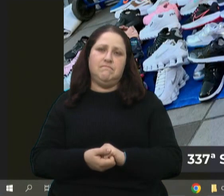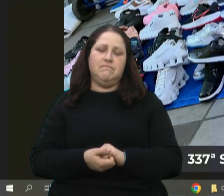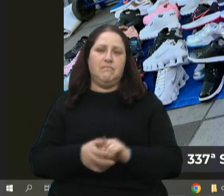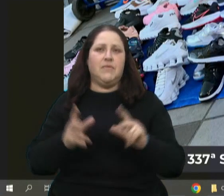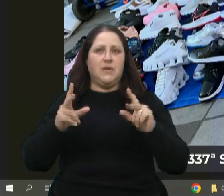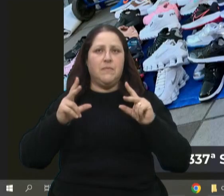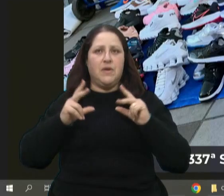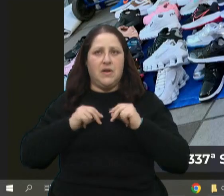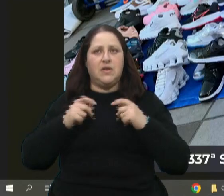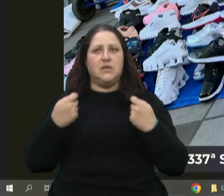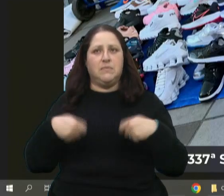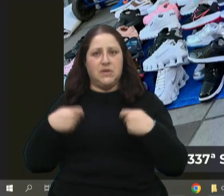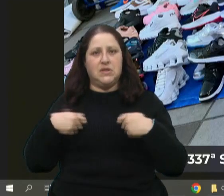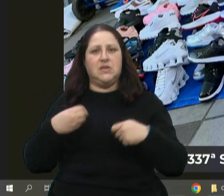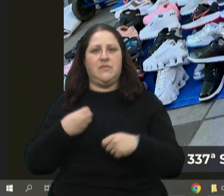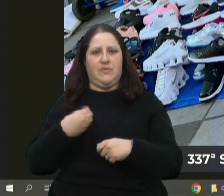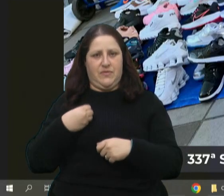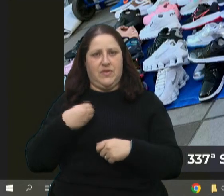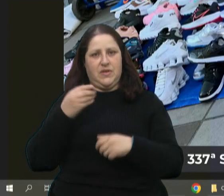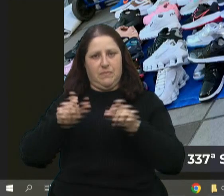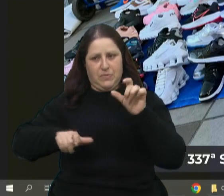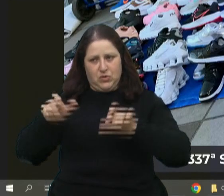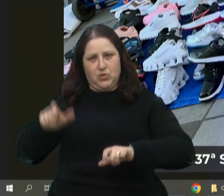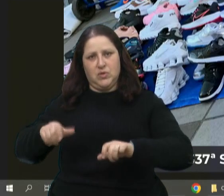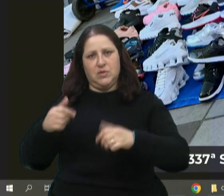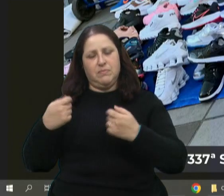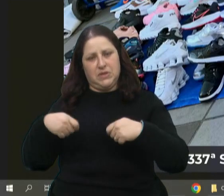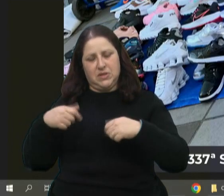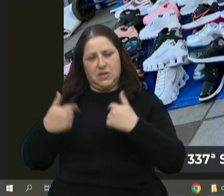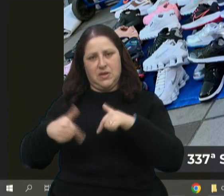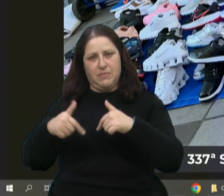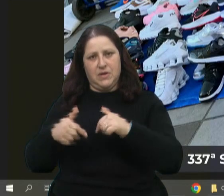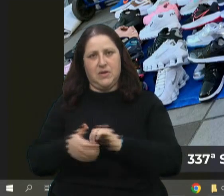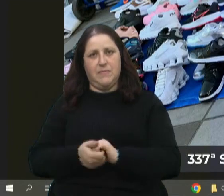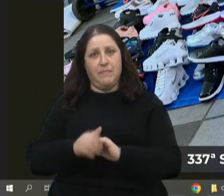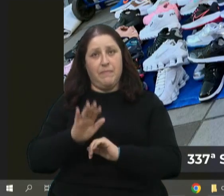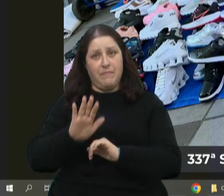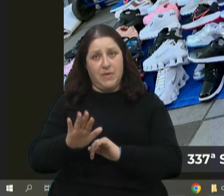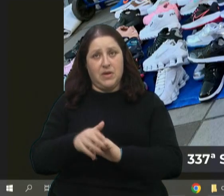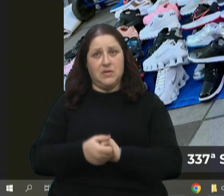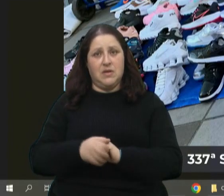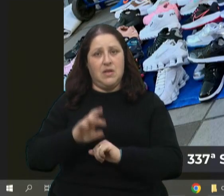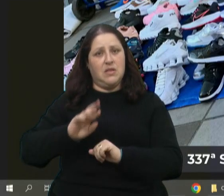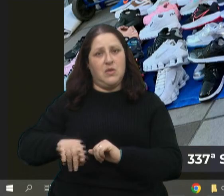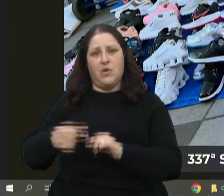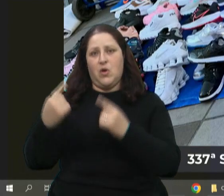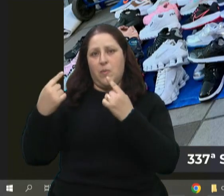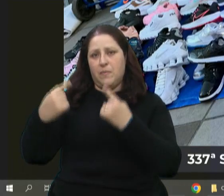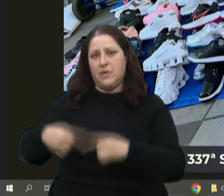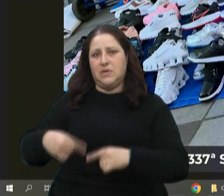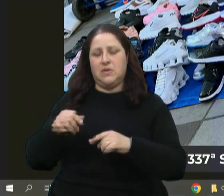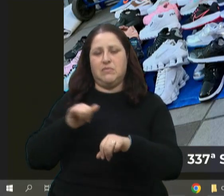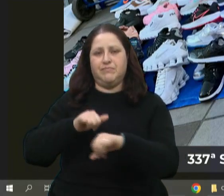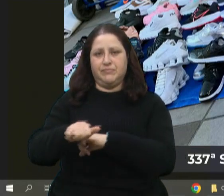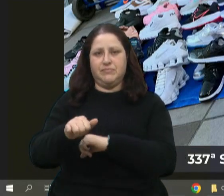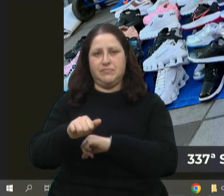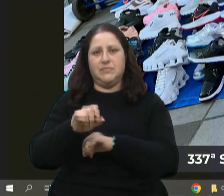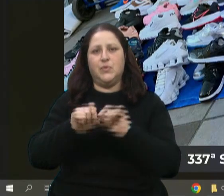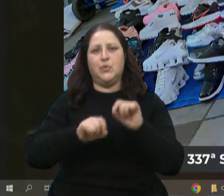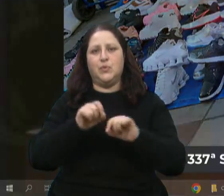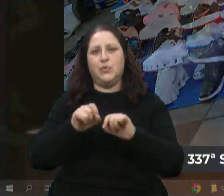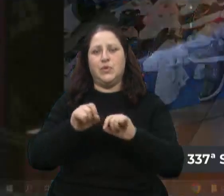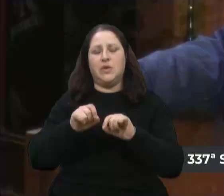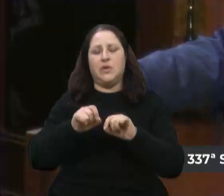merece e precisa viver, tem que trabalhar, mas não numa competição desleal com quem está pagando aluguel,